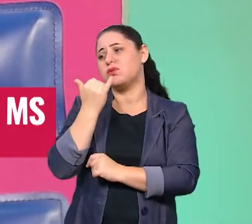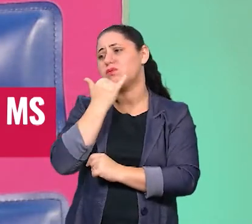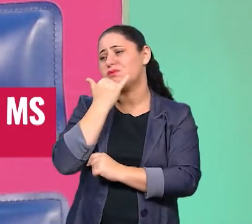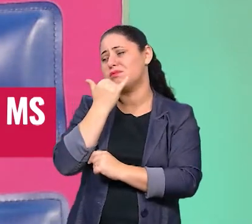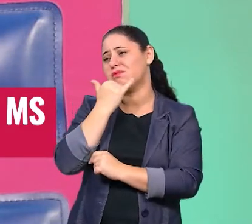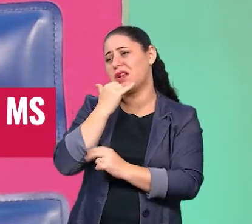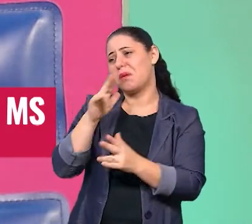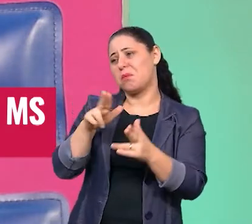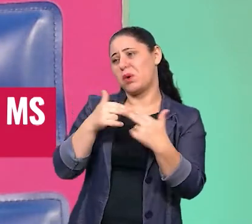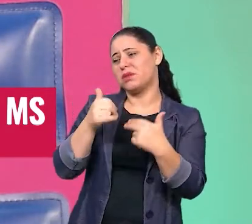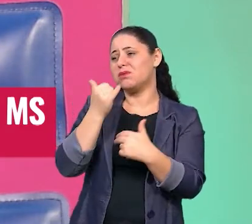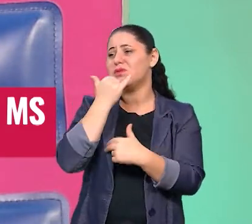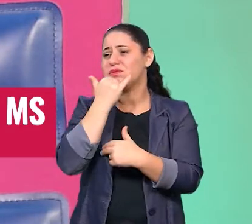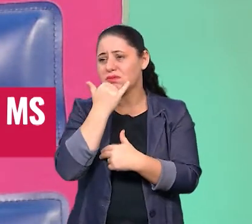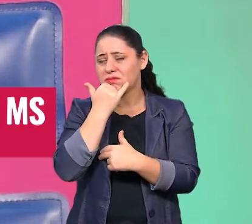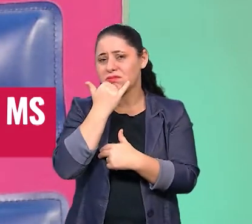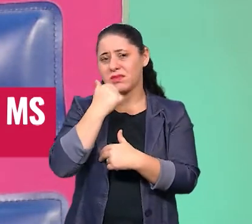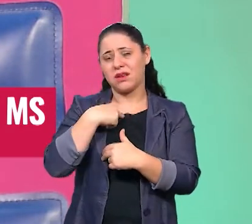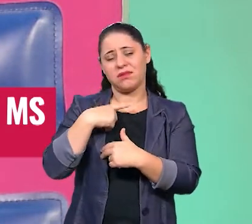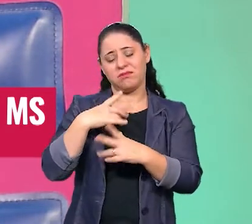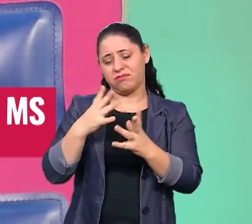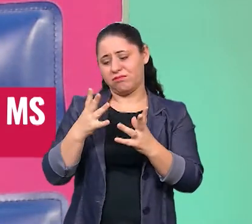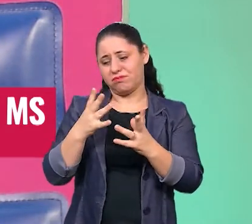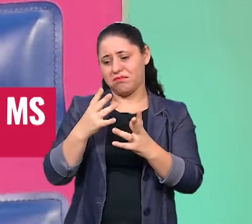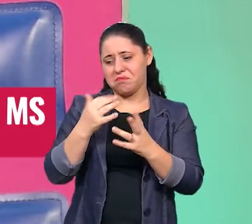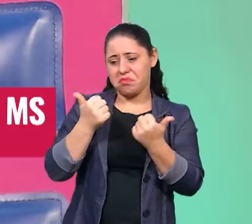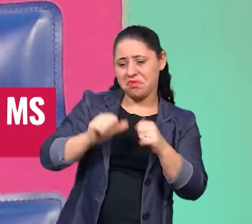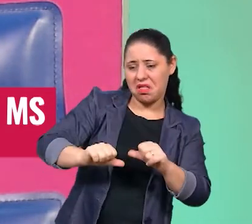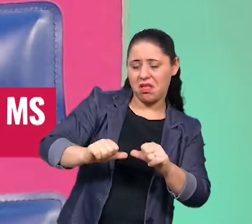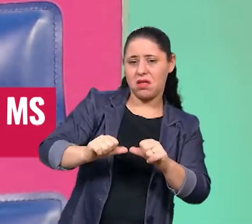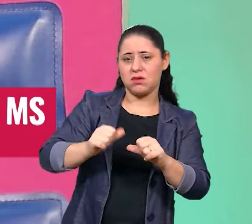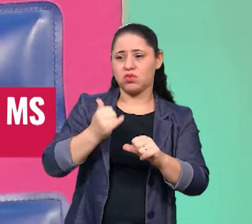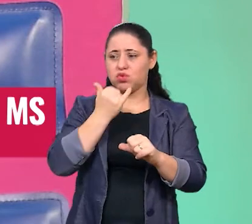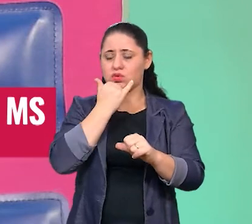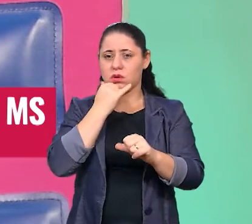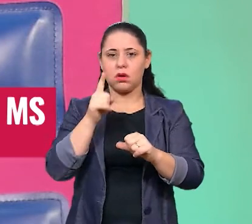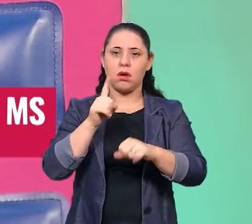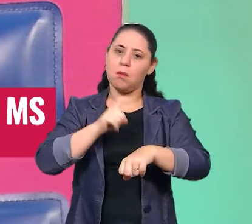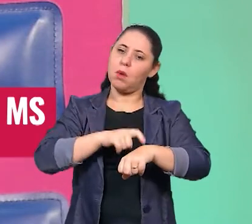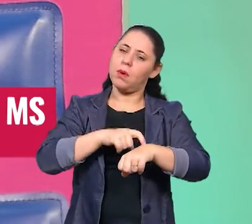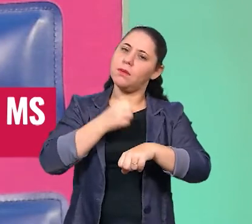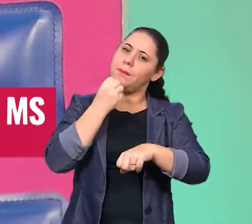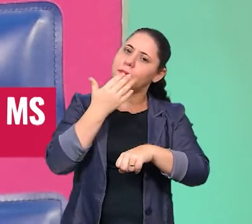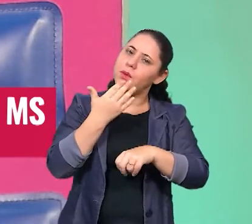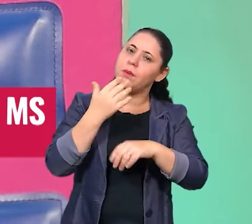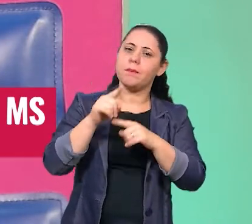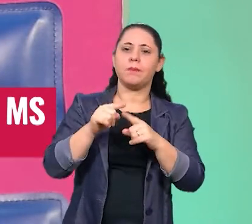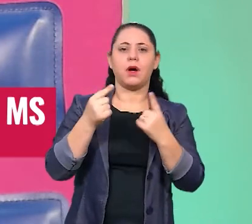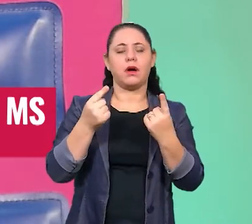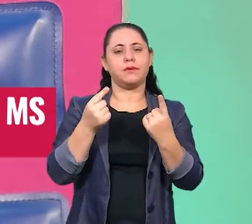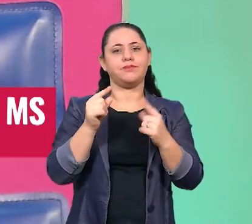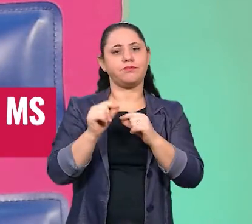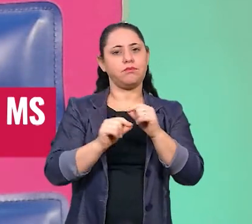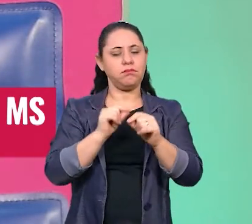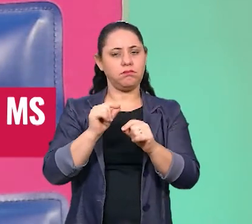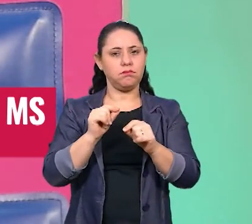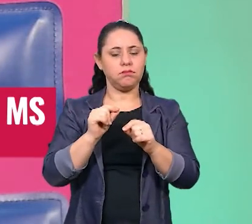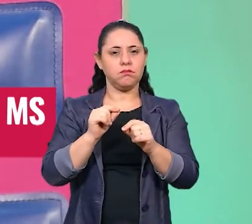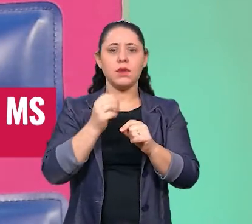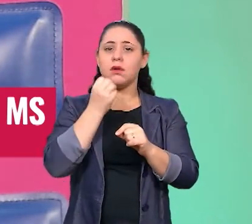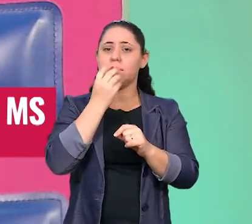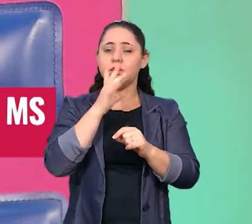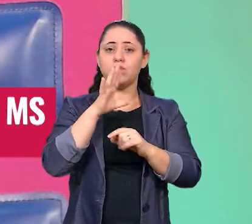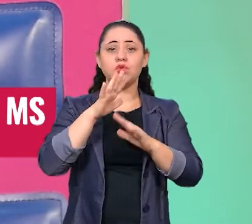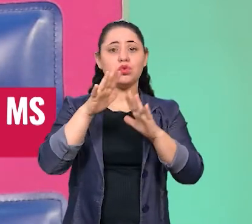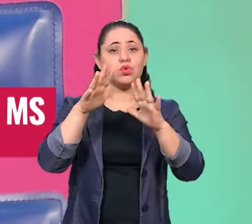que ele não estava indo bem, né? Então, assim, ele não estava num momento muito bom, mas foi, assim, o bom em tudo isso é você fazer o outro entender,